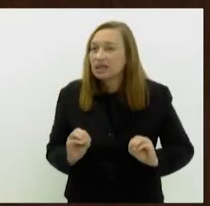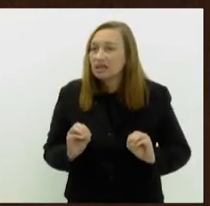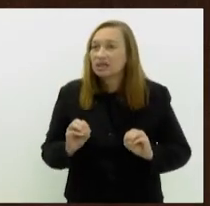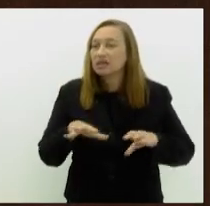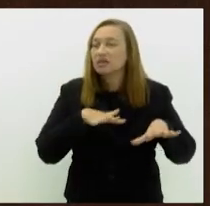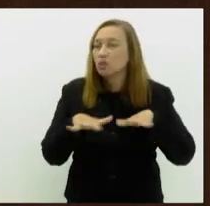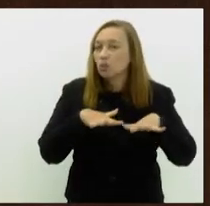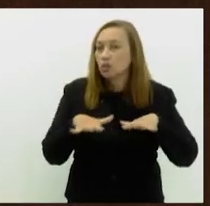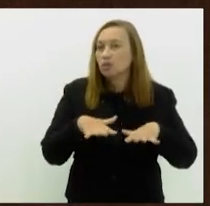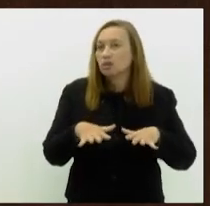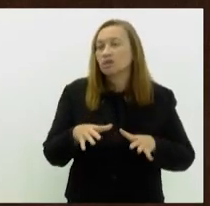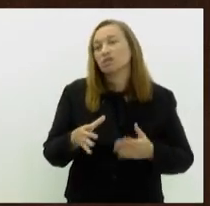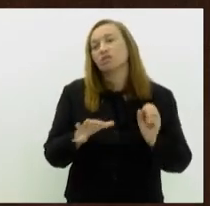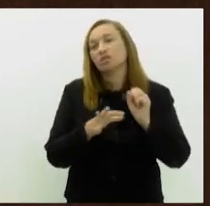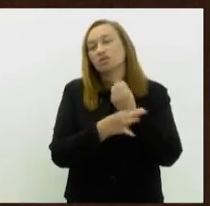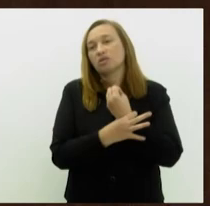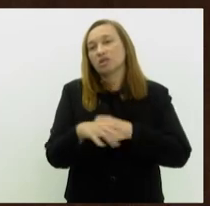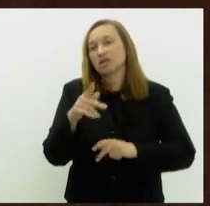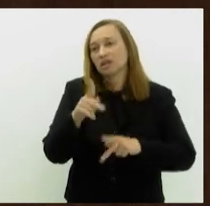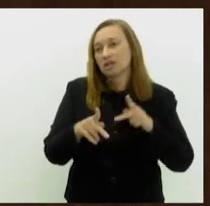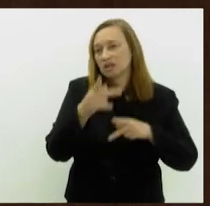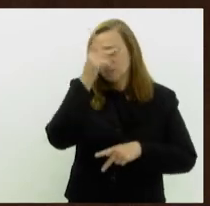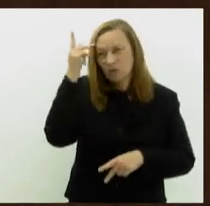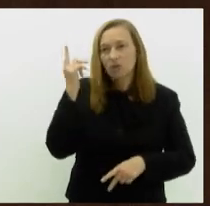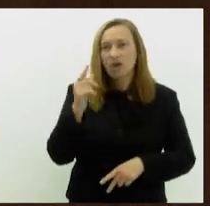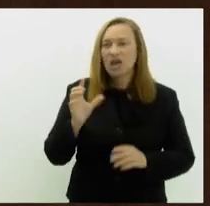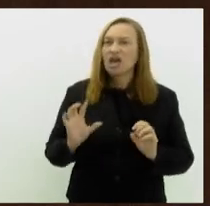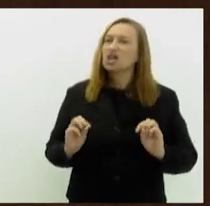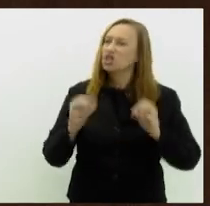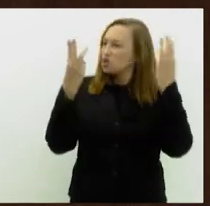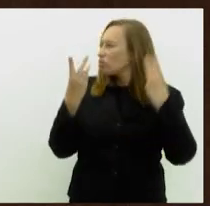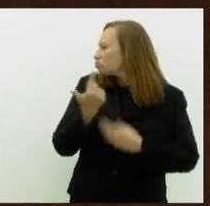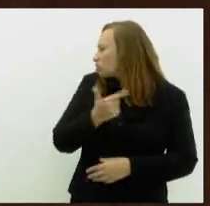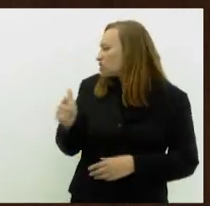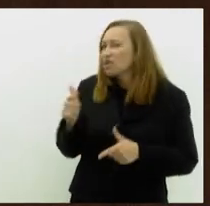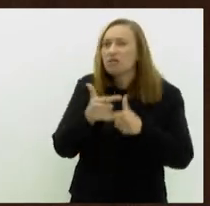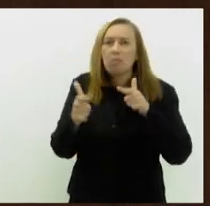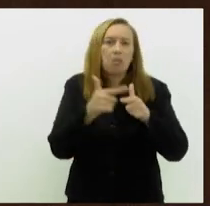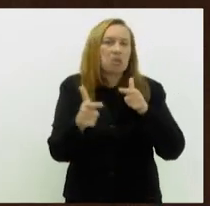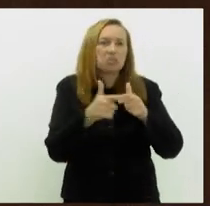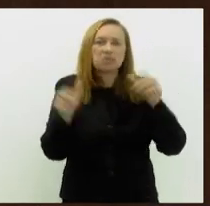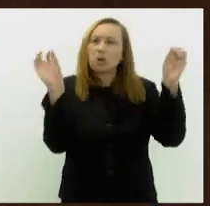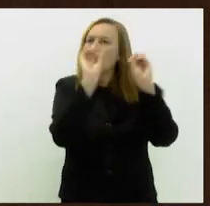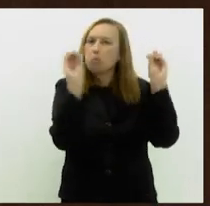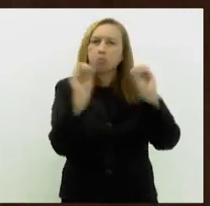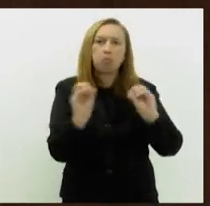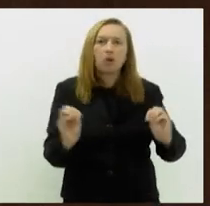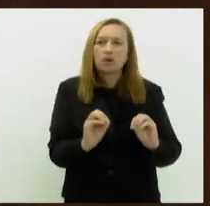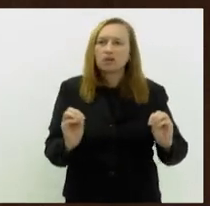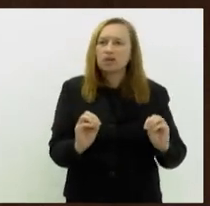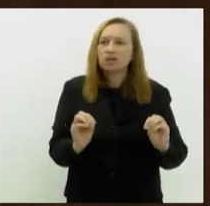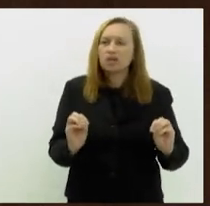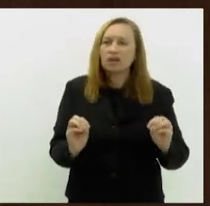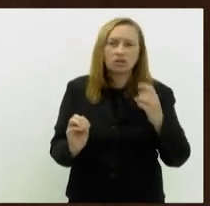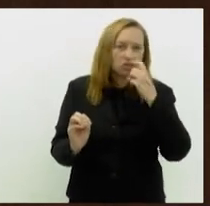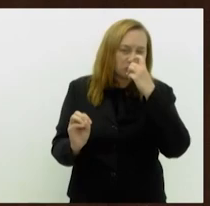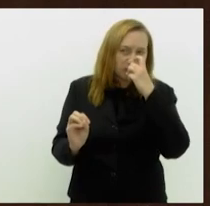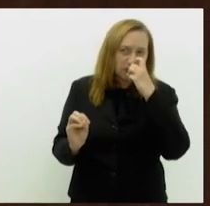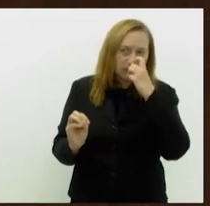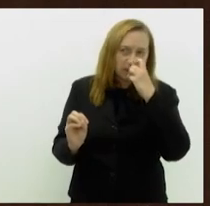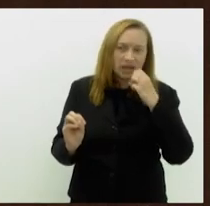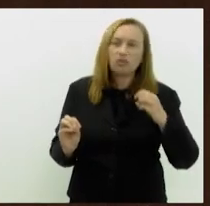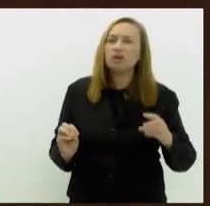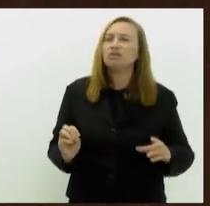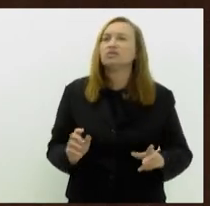mobilidade e a segurança das pessoas. Esse show, não. Não teve problema de mobilidade, não teve problema de segurança pública, porque